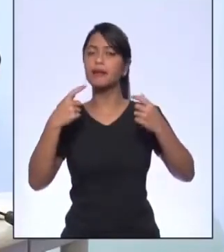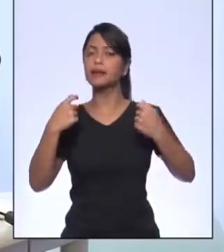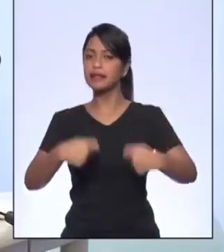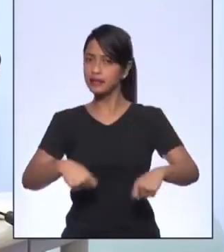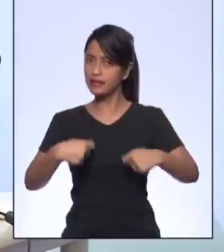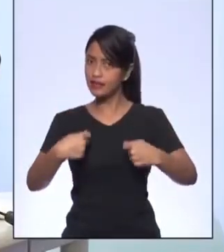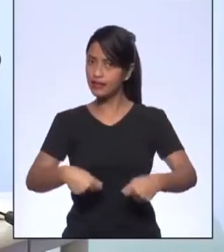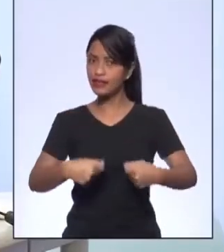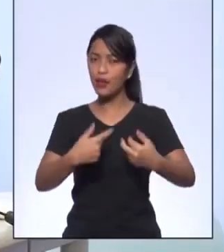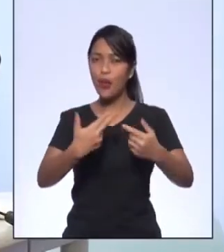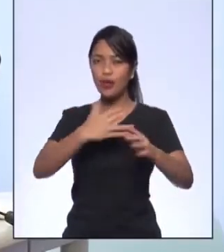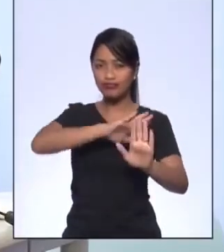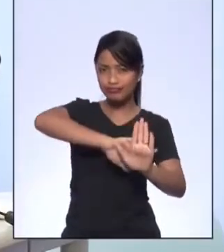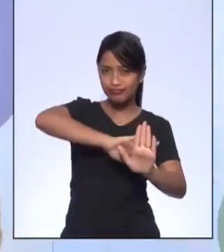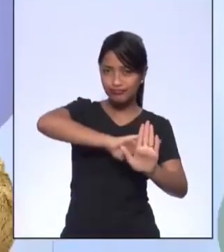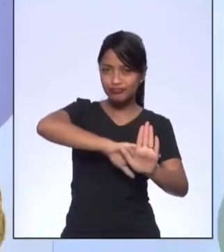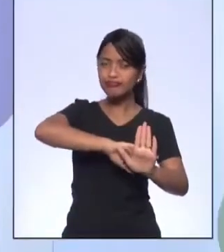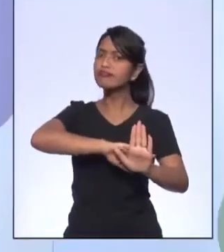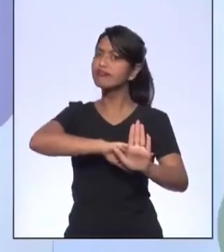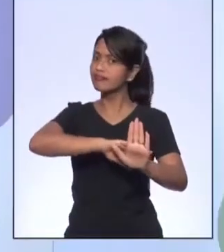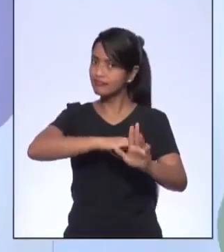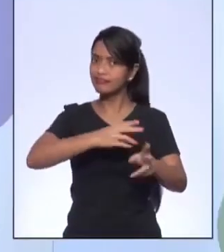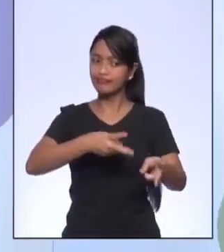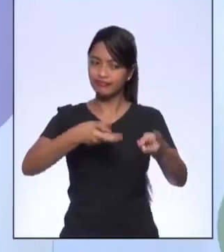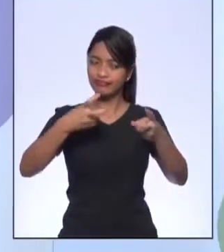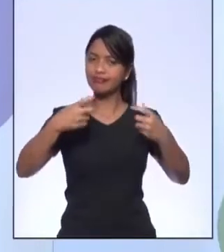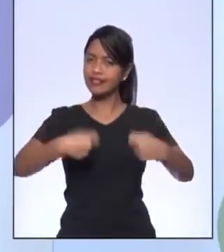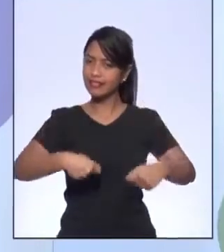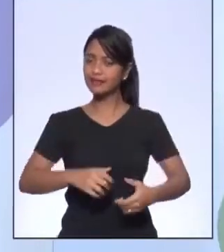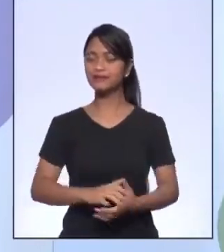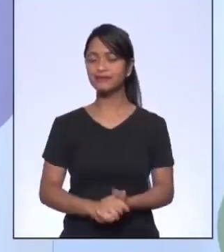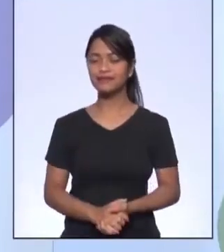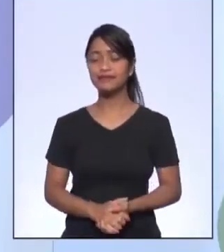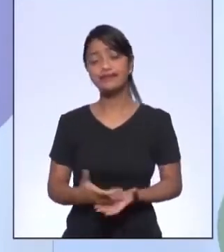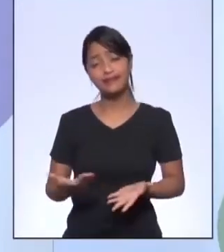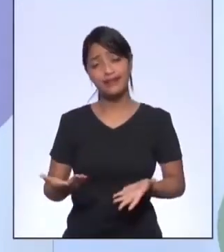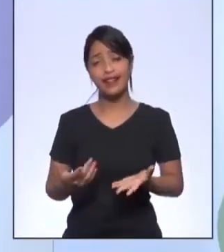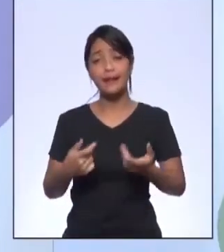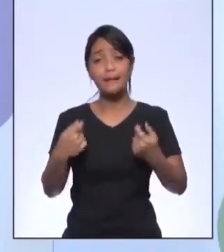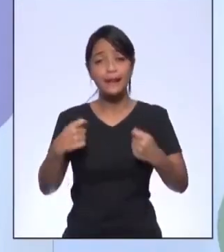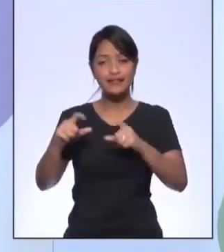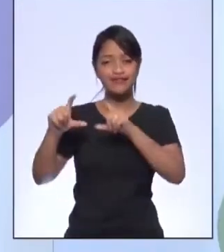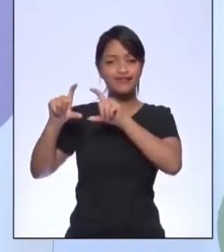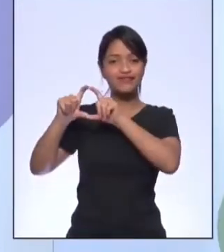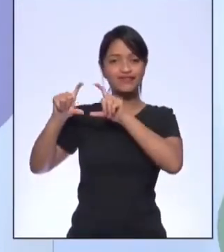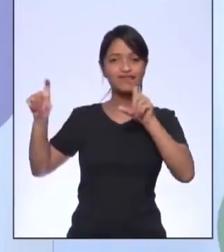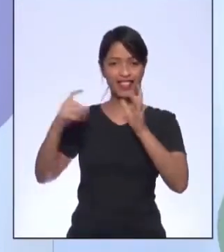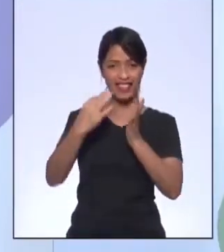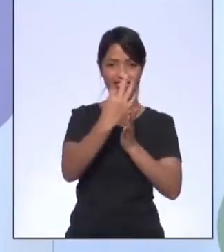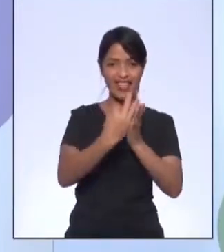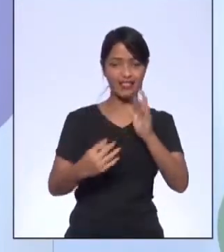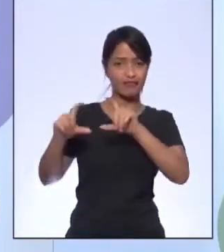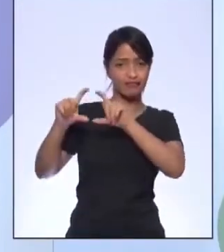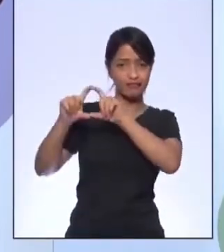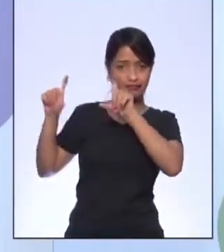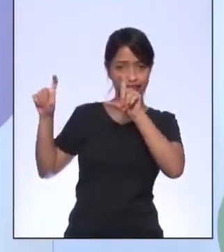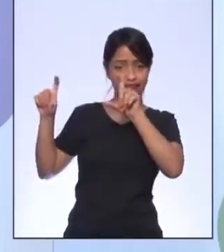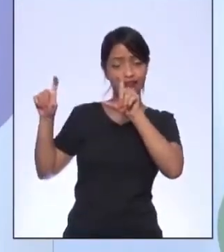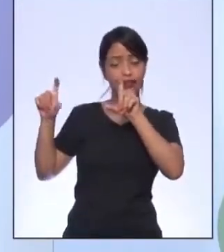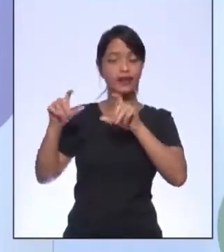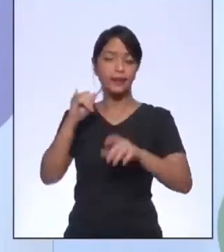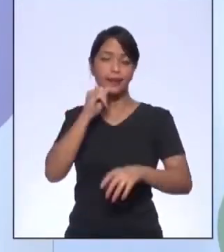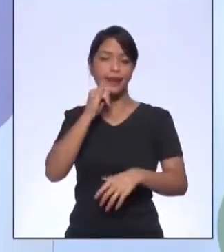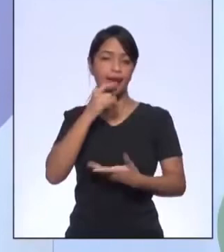que estão implícitas, de certa Até porque, forma. como a gente tem que colocar o texto na tela para eles, às vezes eles estão sem o texto, se o